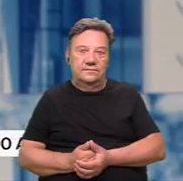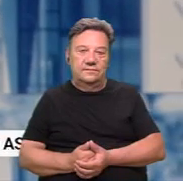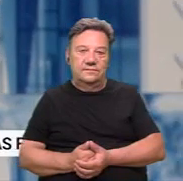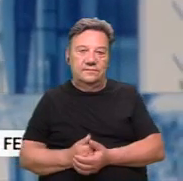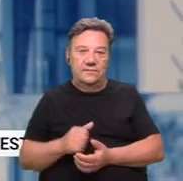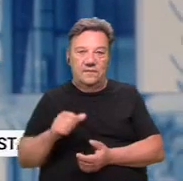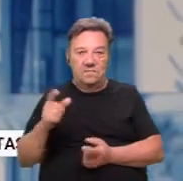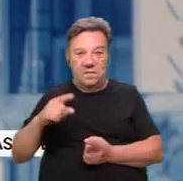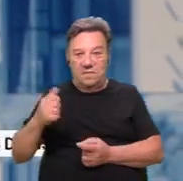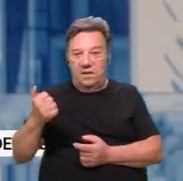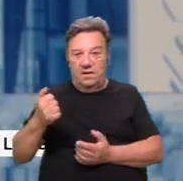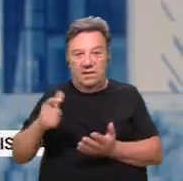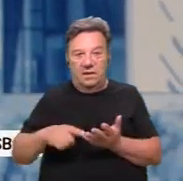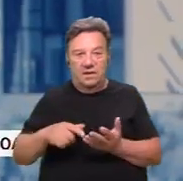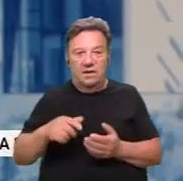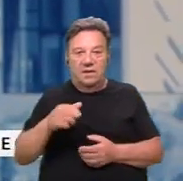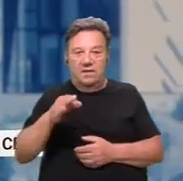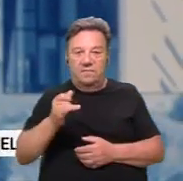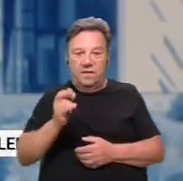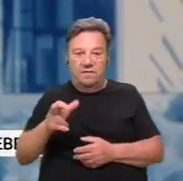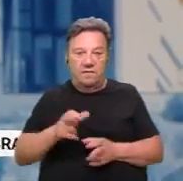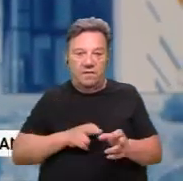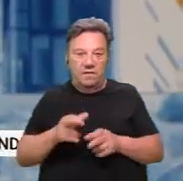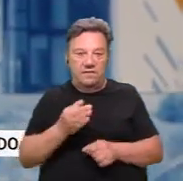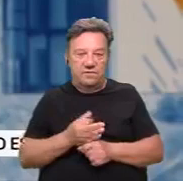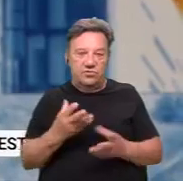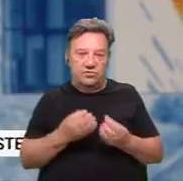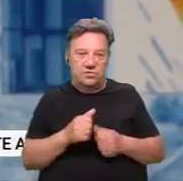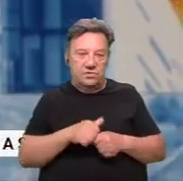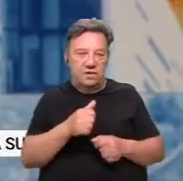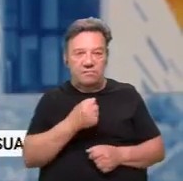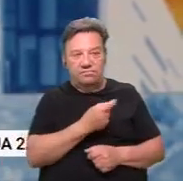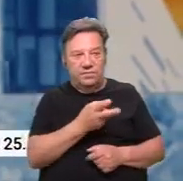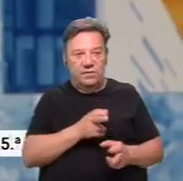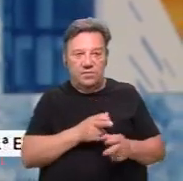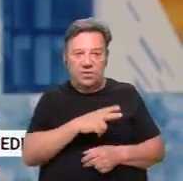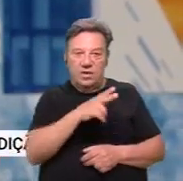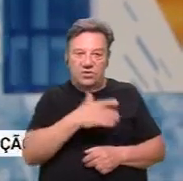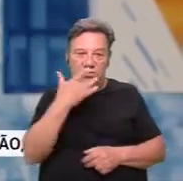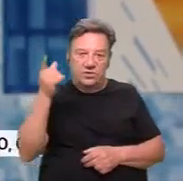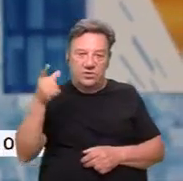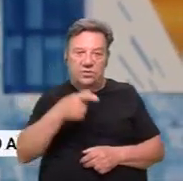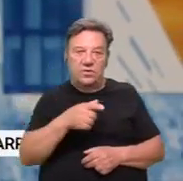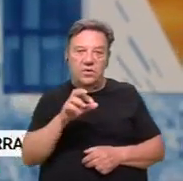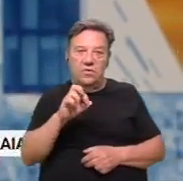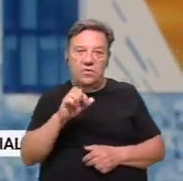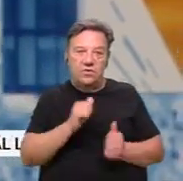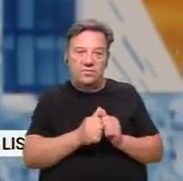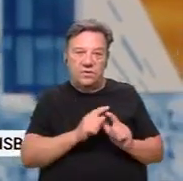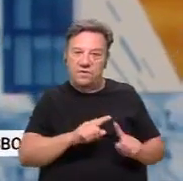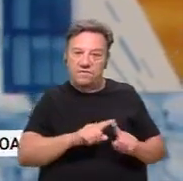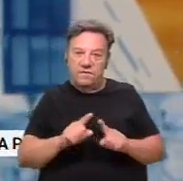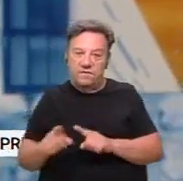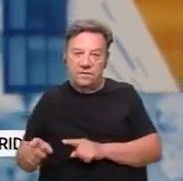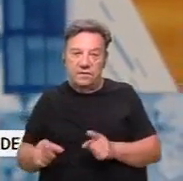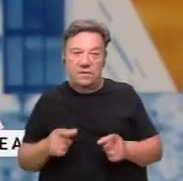A quinta edição do Penafiel Racing Fest reúne na cidade centenas de pilotos nacionais e estrangeiros de 8 modalidades diferentes.